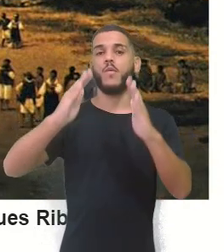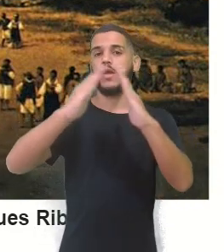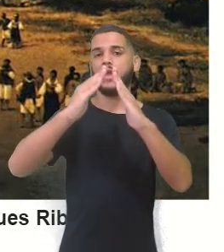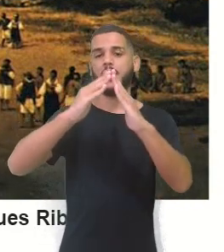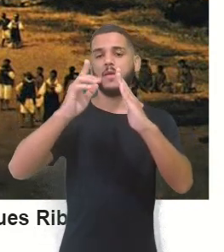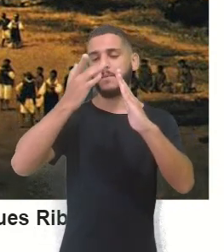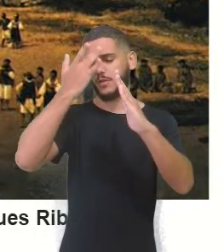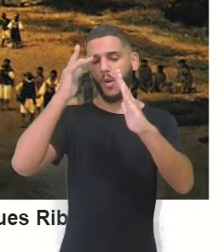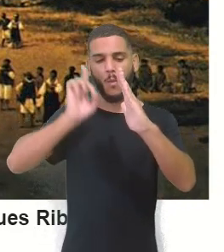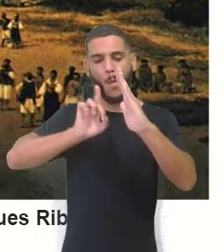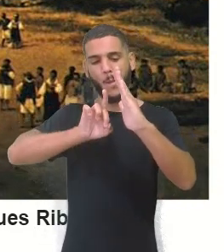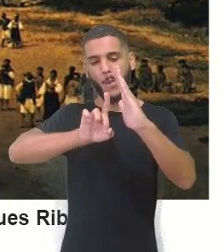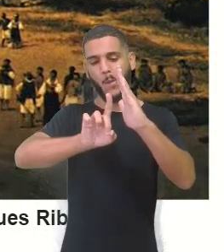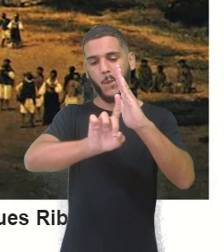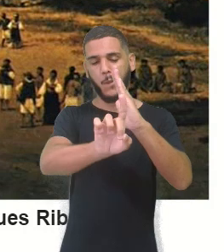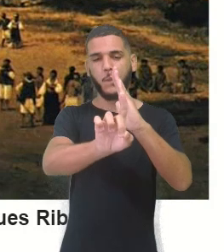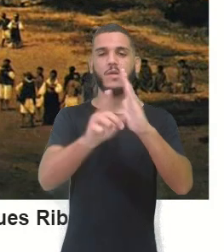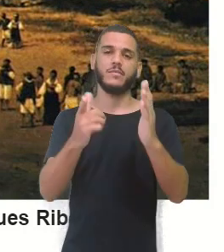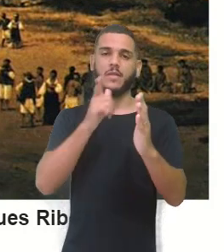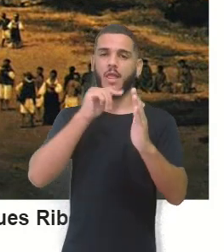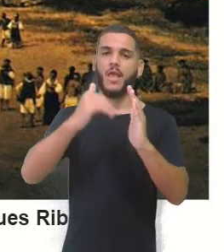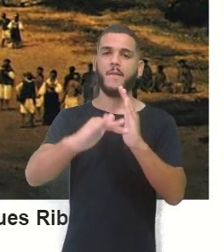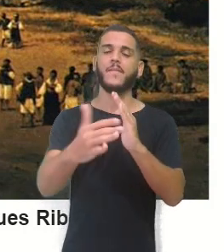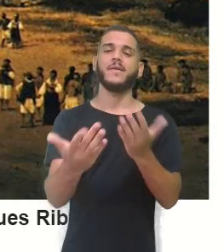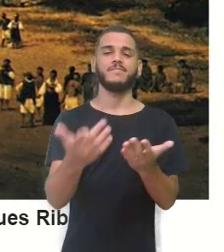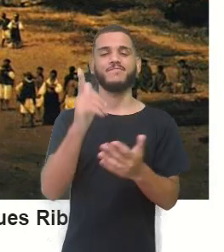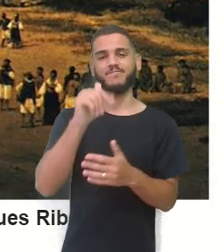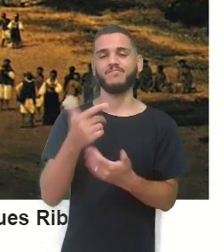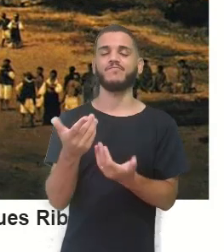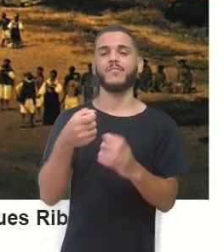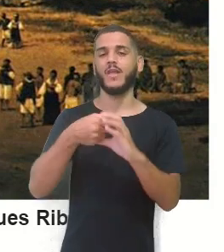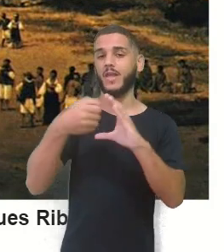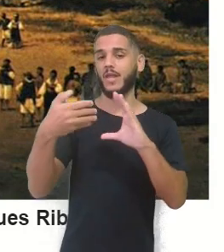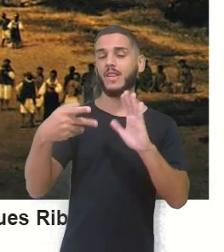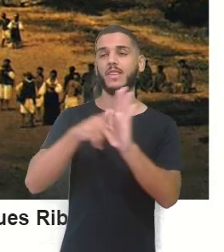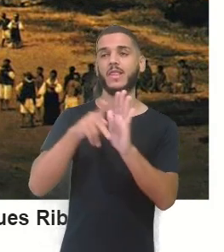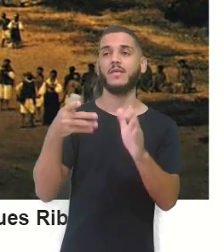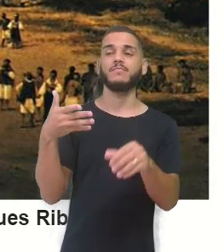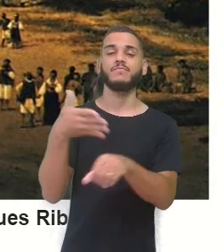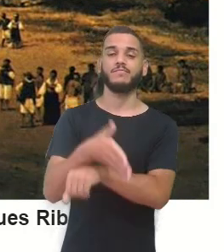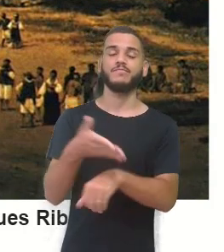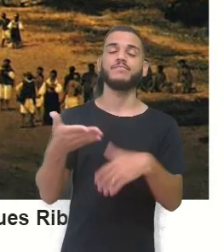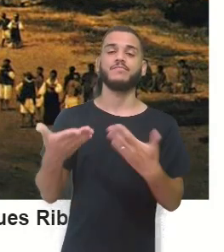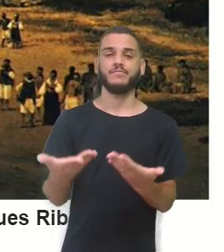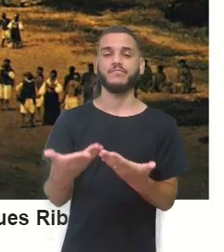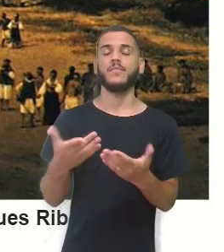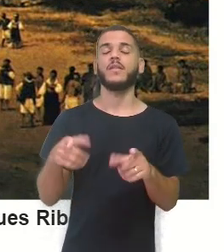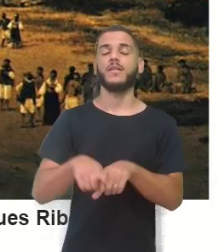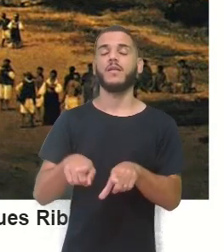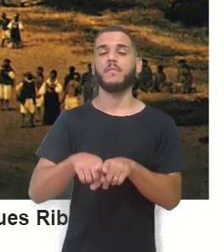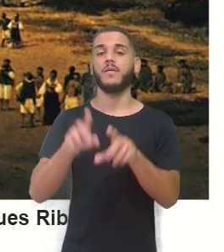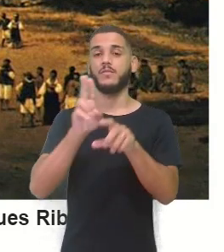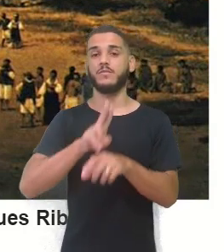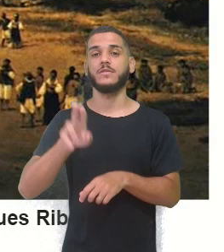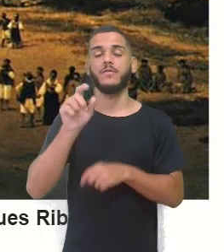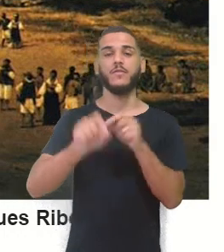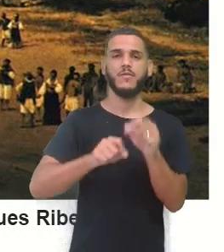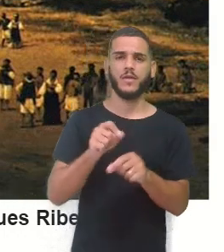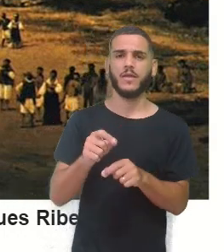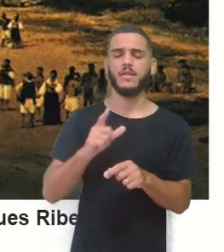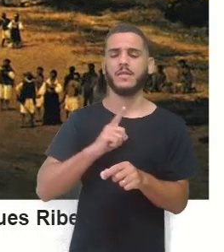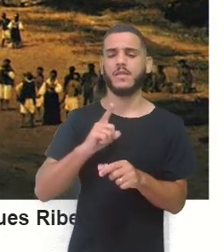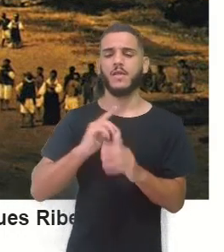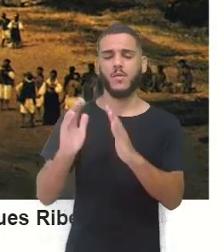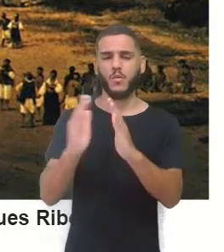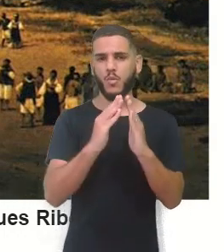uma característica elas terem essa entrada bem destacada, né? E geralmente era feito também ou por portais